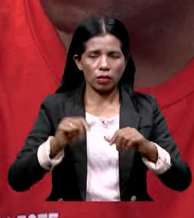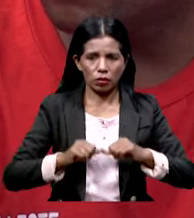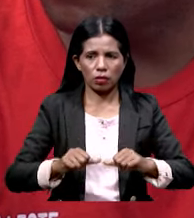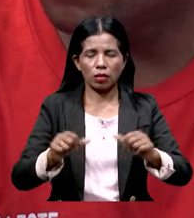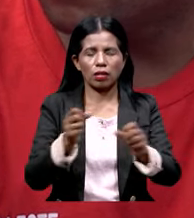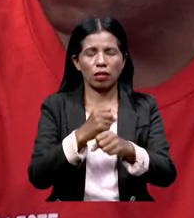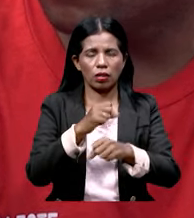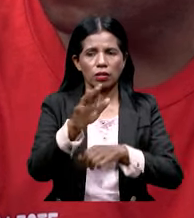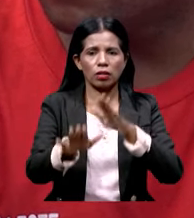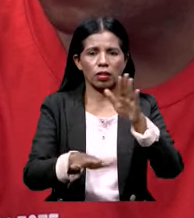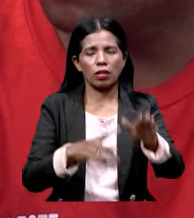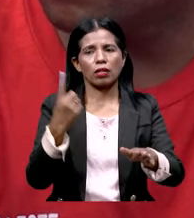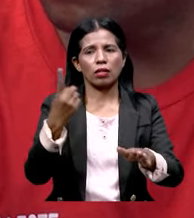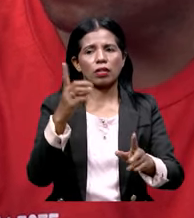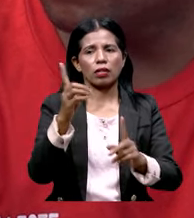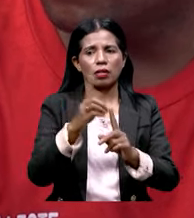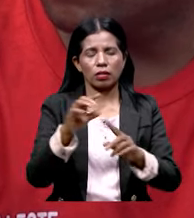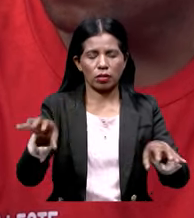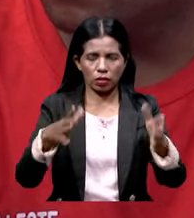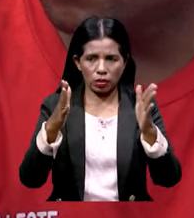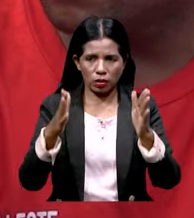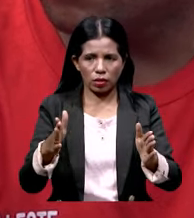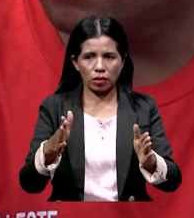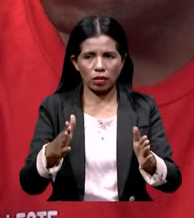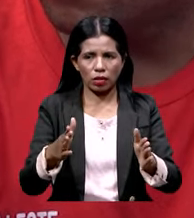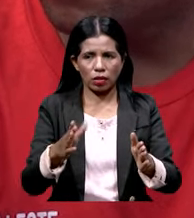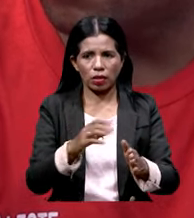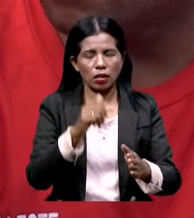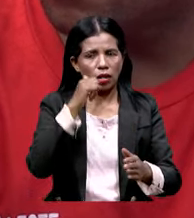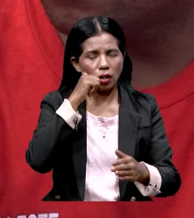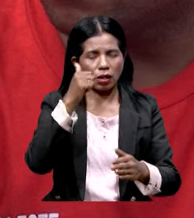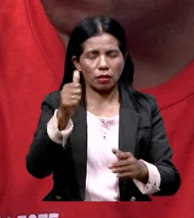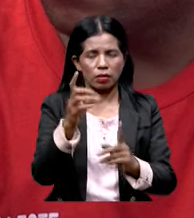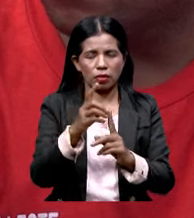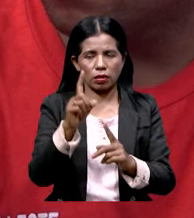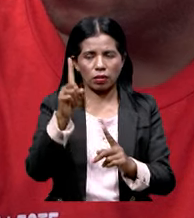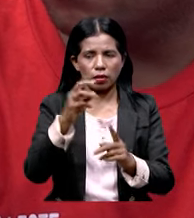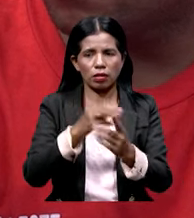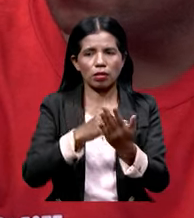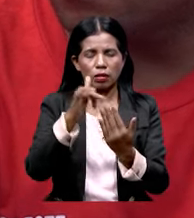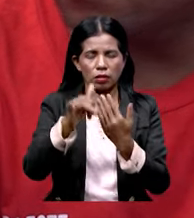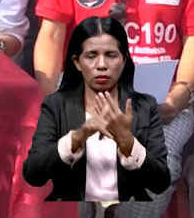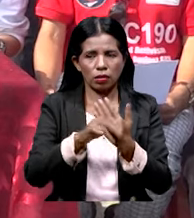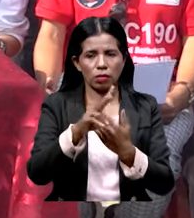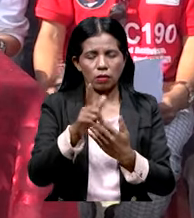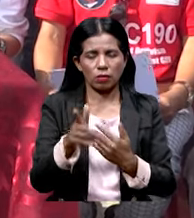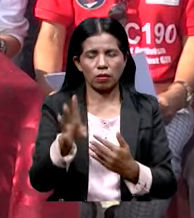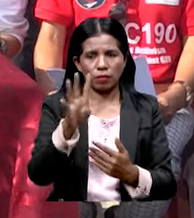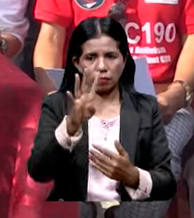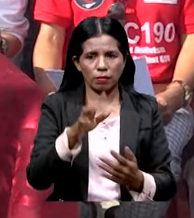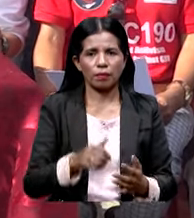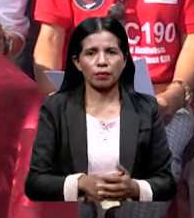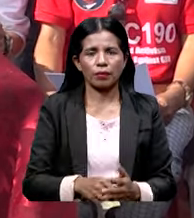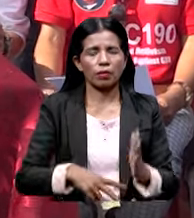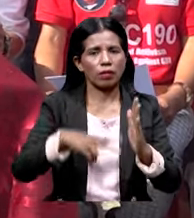a manifestação e a loura trabalho Nia, aban dia 1 de maio de 2024. Antes, né, valor